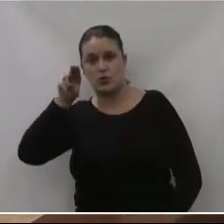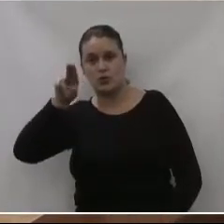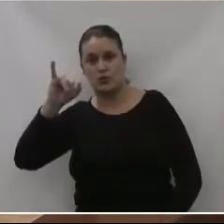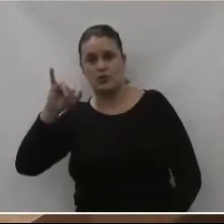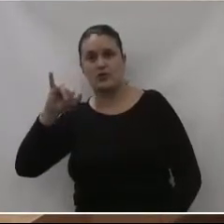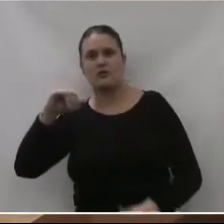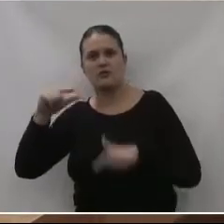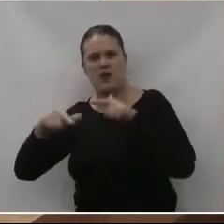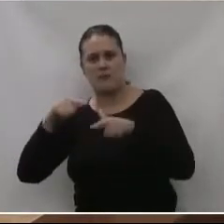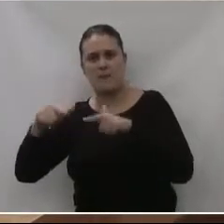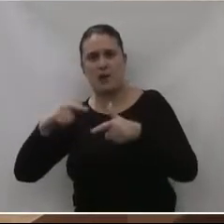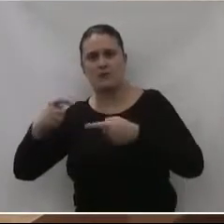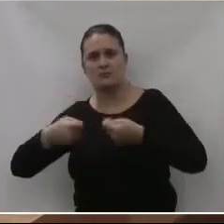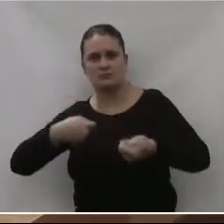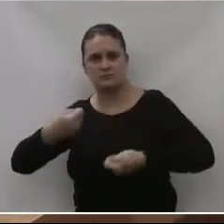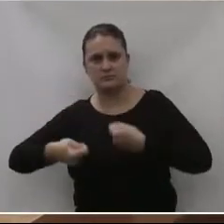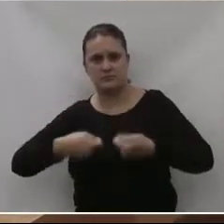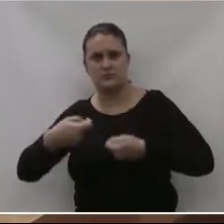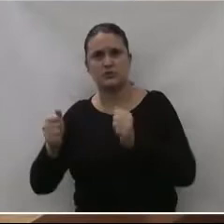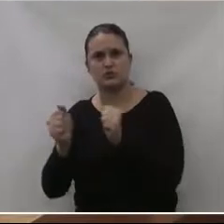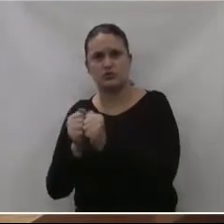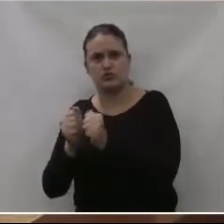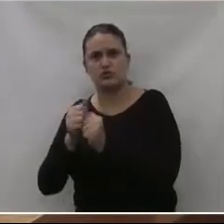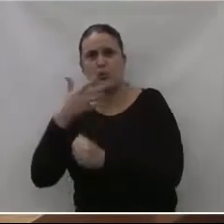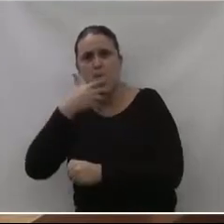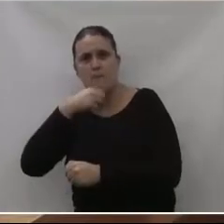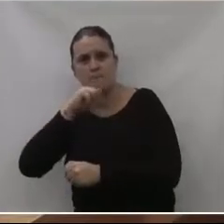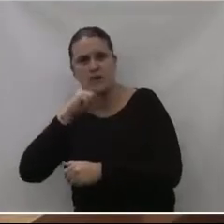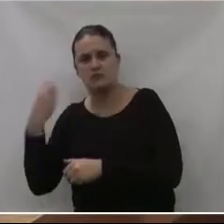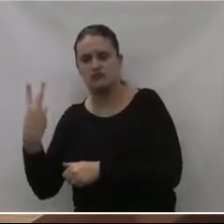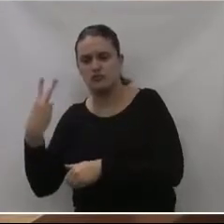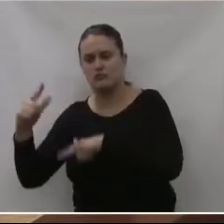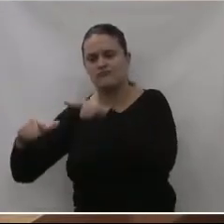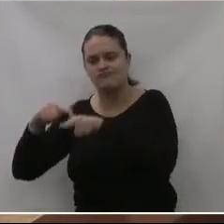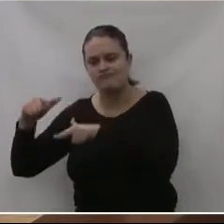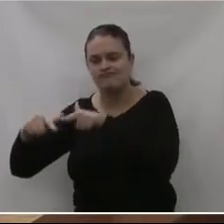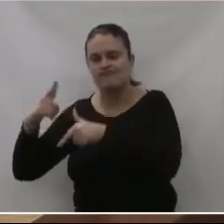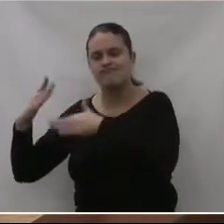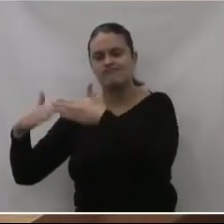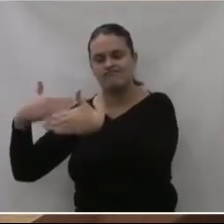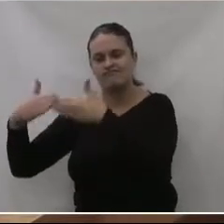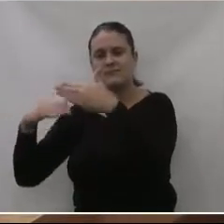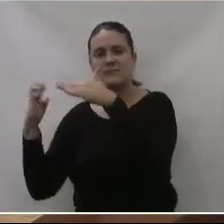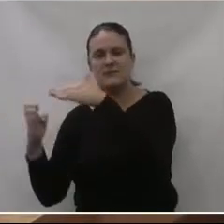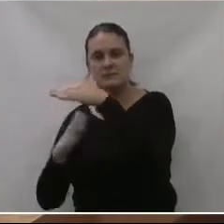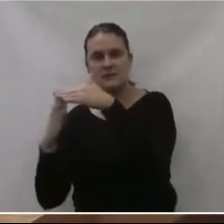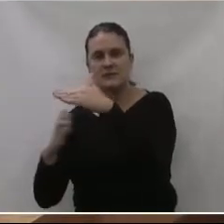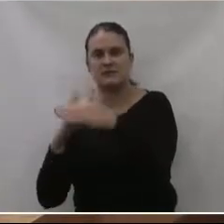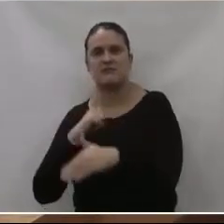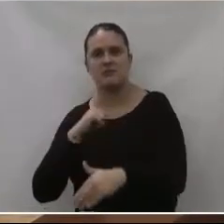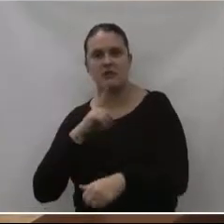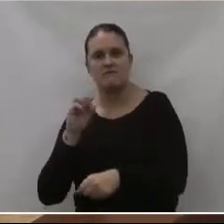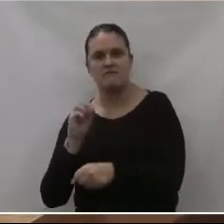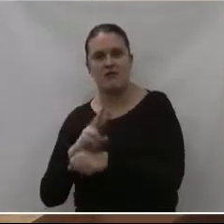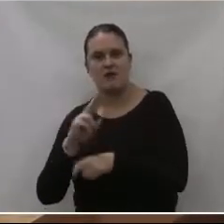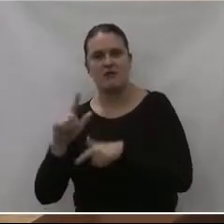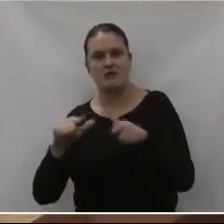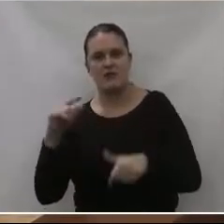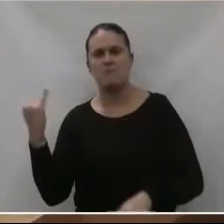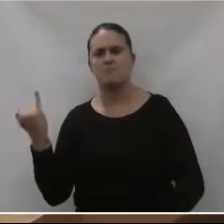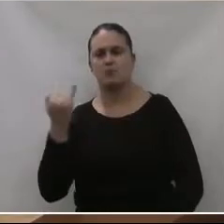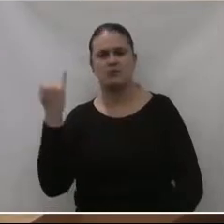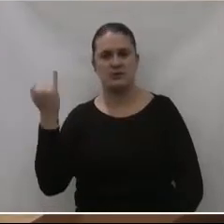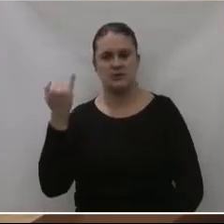administração, também junto com o seu pai, desenvolvem empresas, geram empregos. Isso é muito